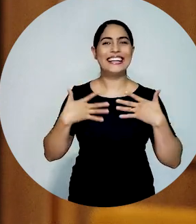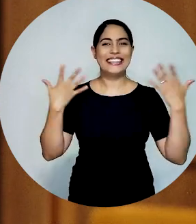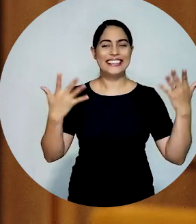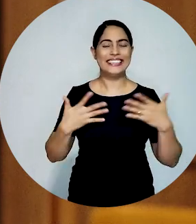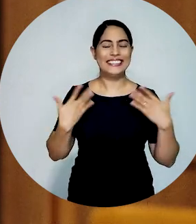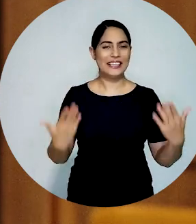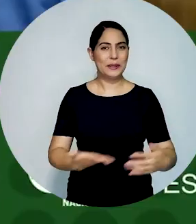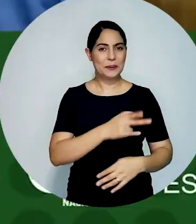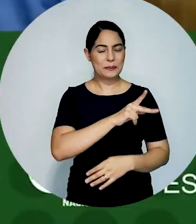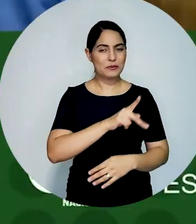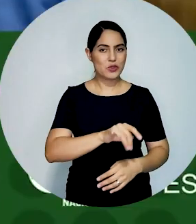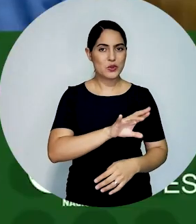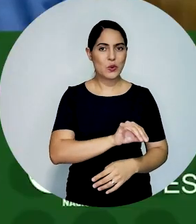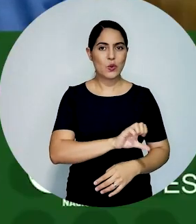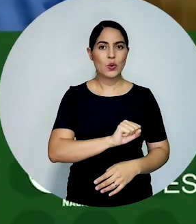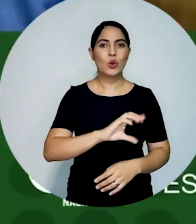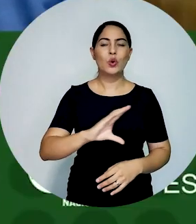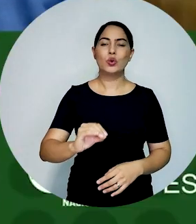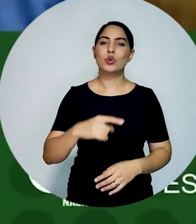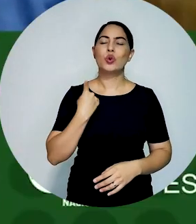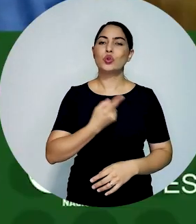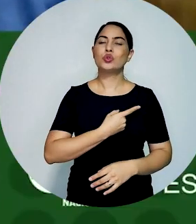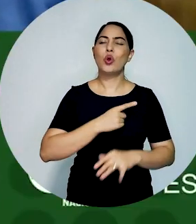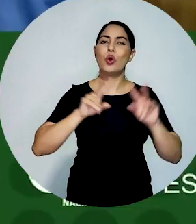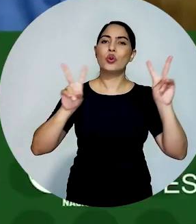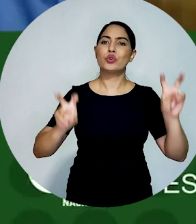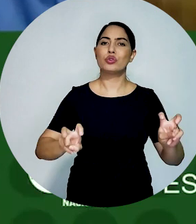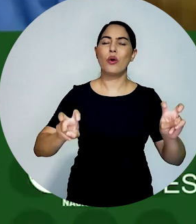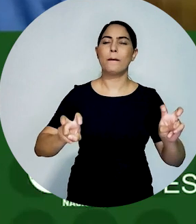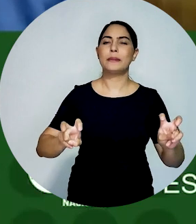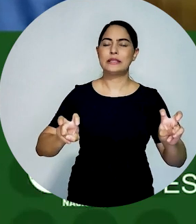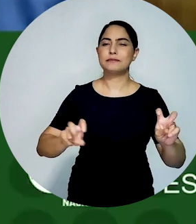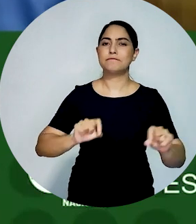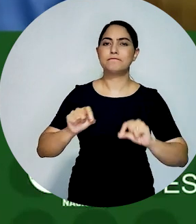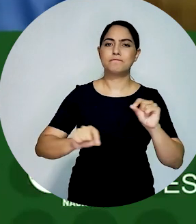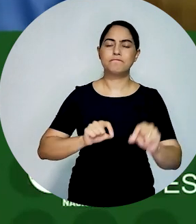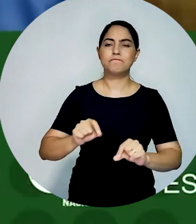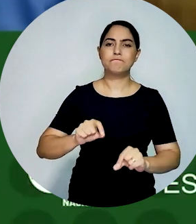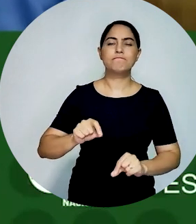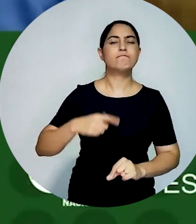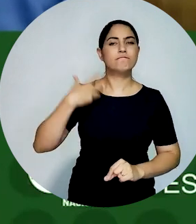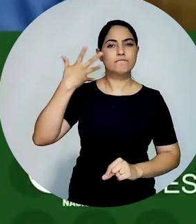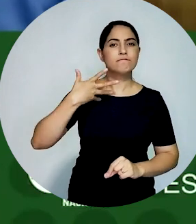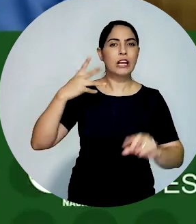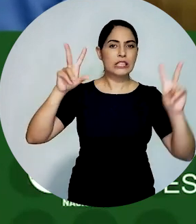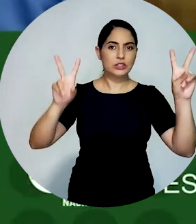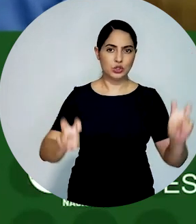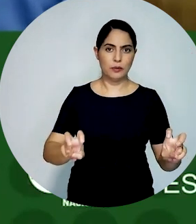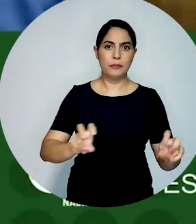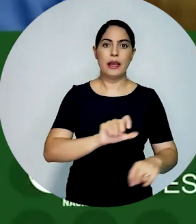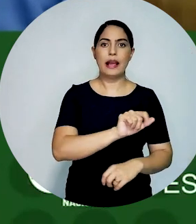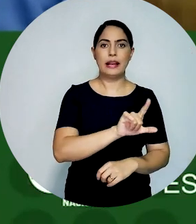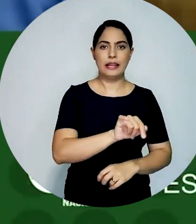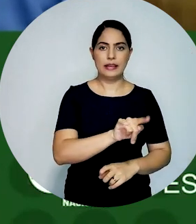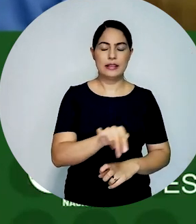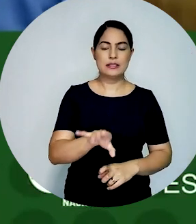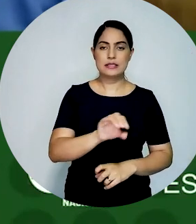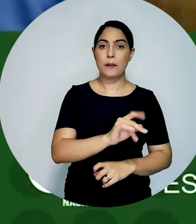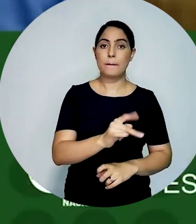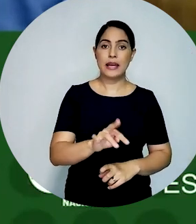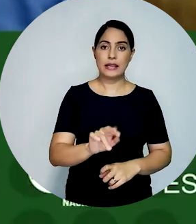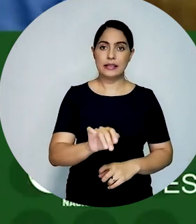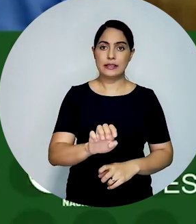especialistas no assunto. E é uma alegria e um prazer estar aqui com o professor Russo falando desse tema, né, que é um tema